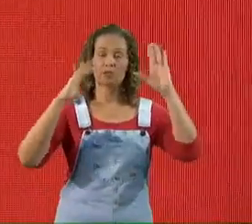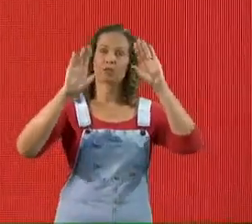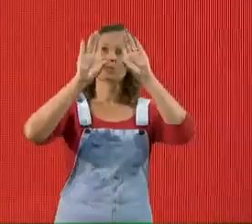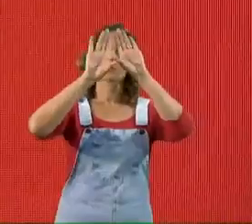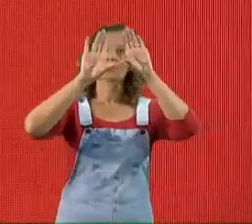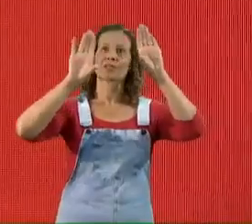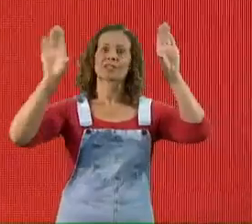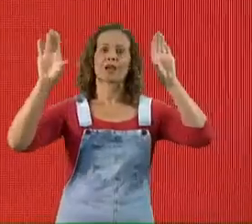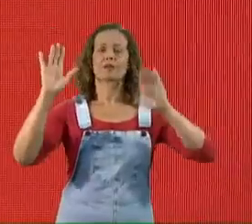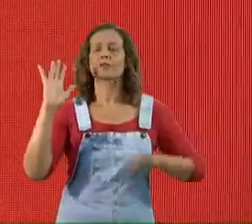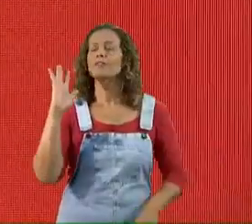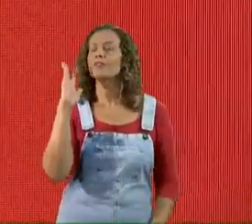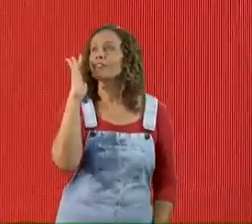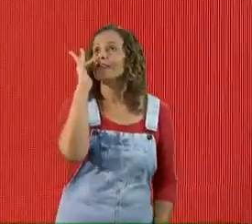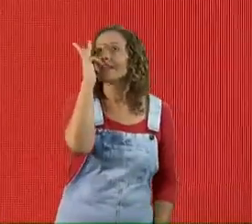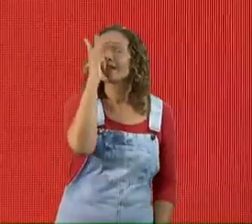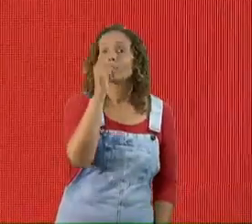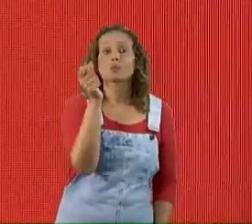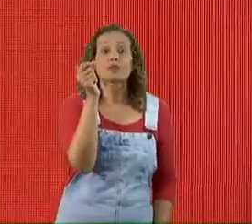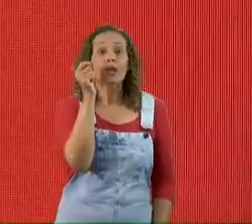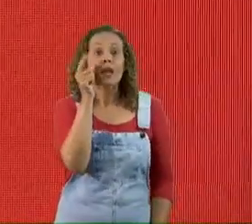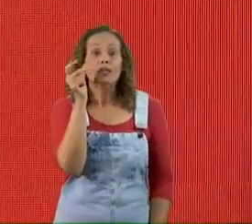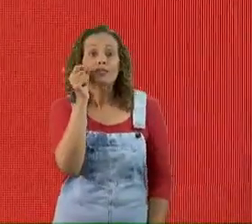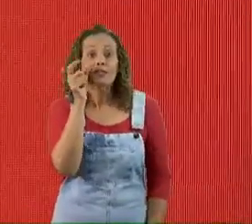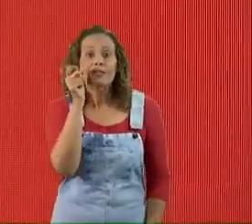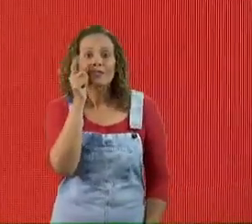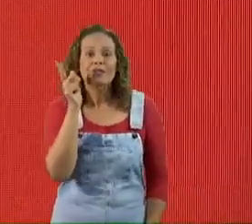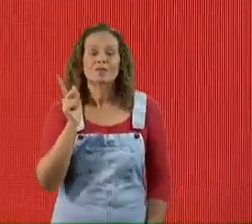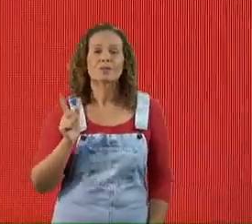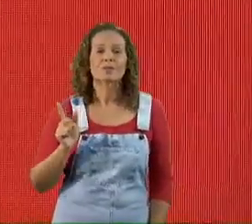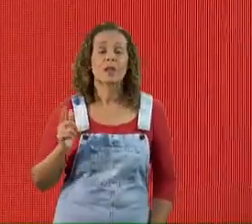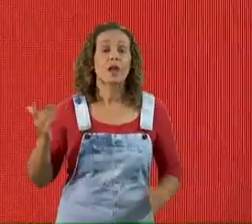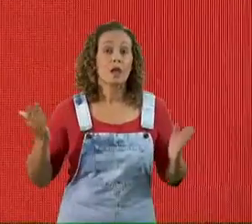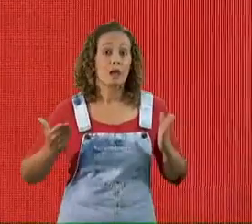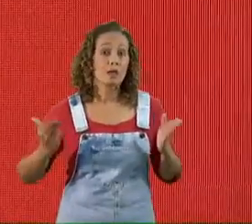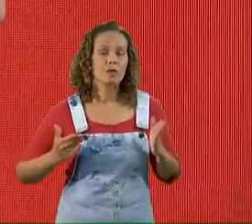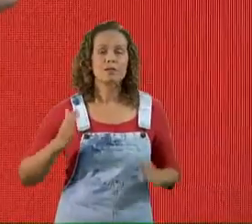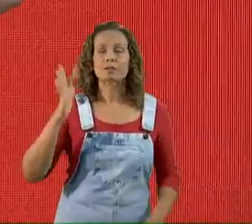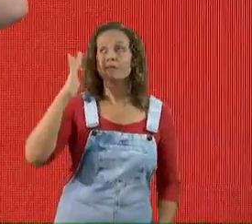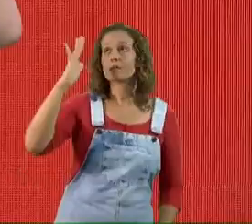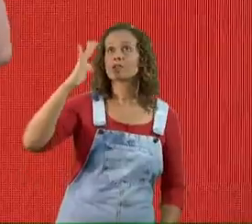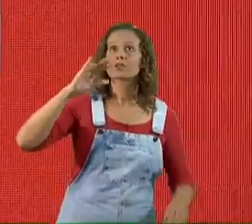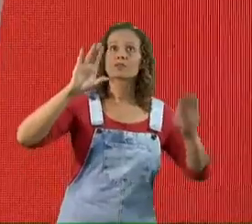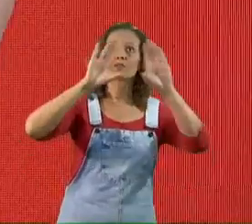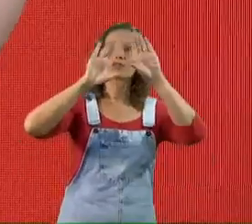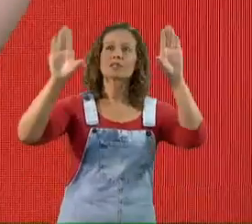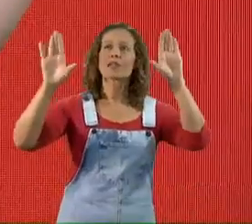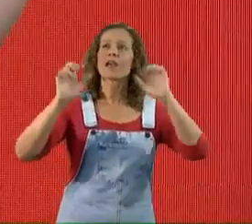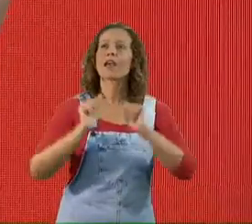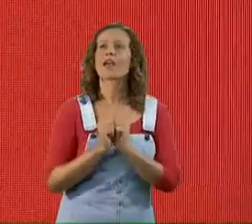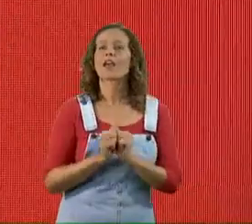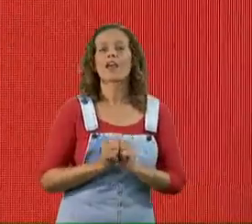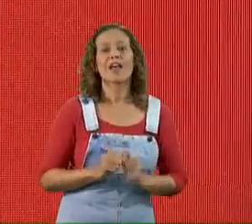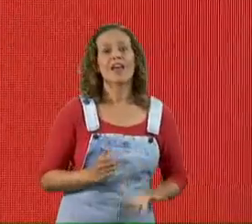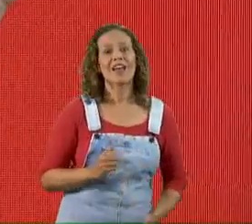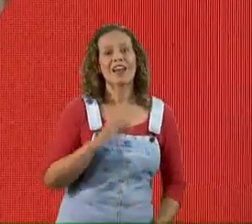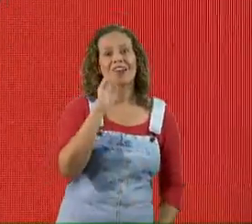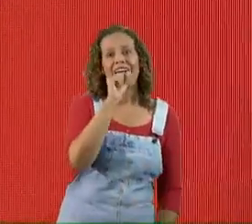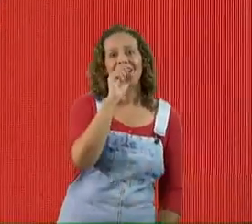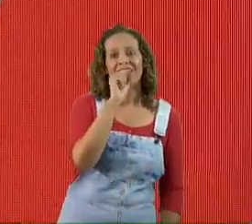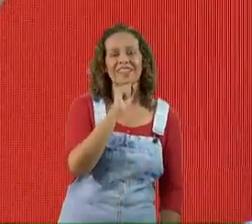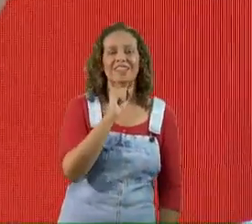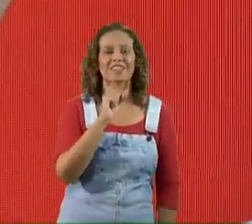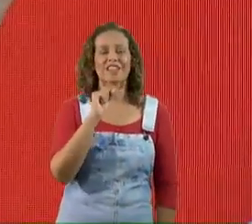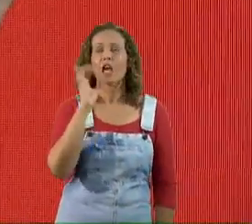lindo, azul. Agora imagina um céu laranjado.